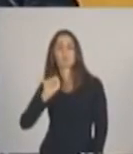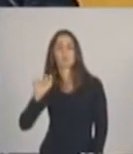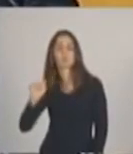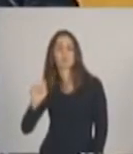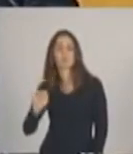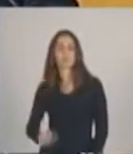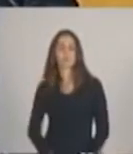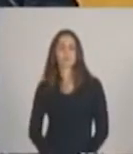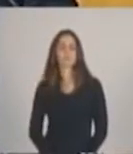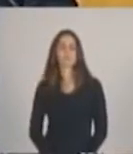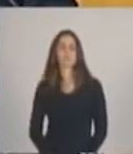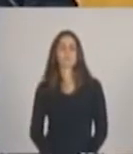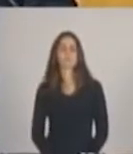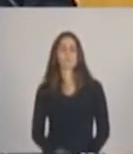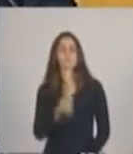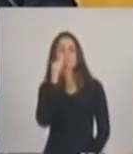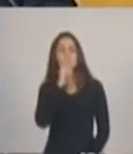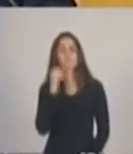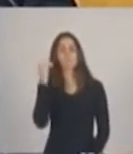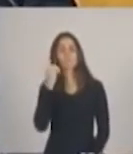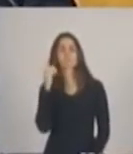Deputada Raquel.